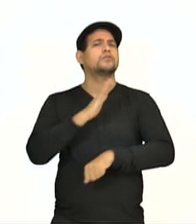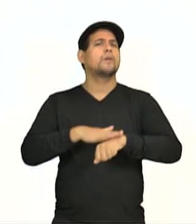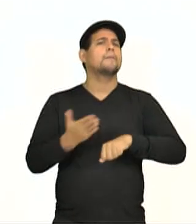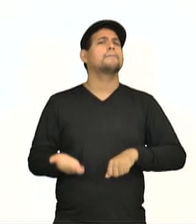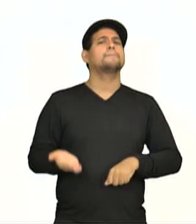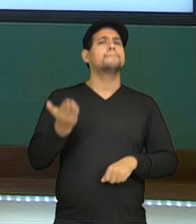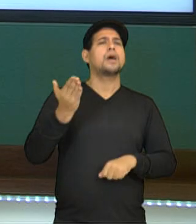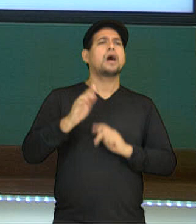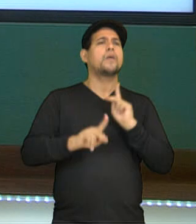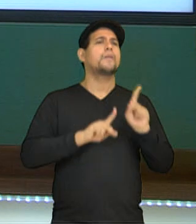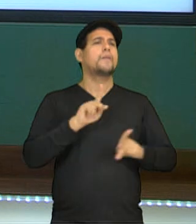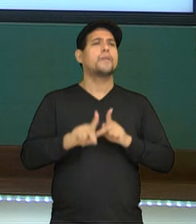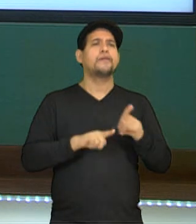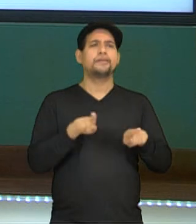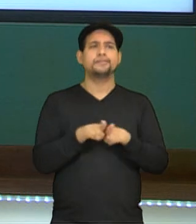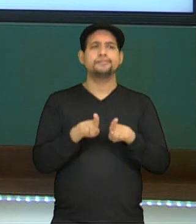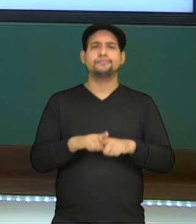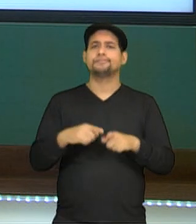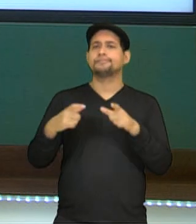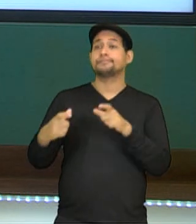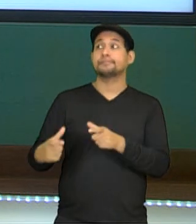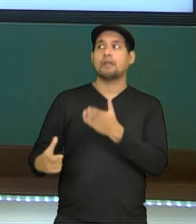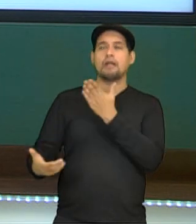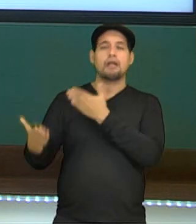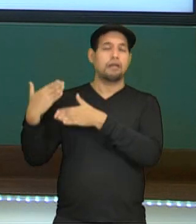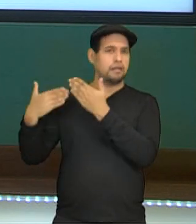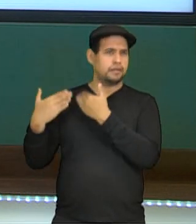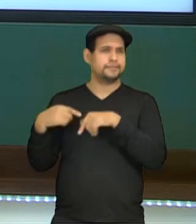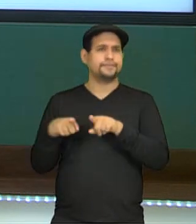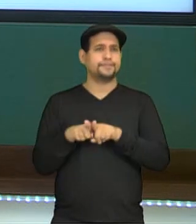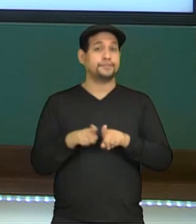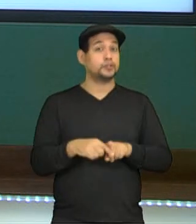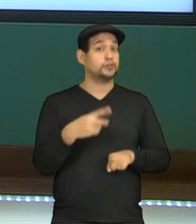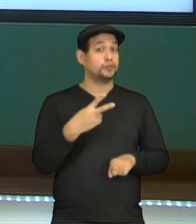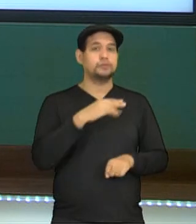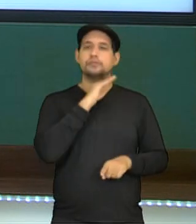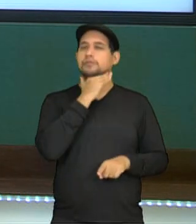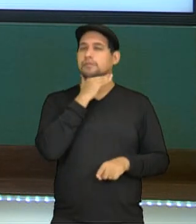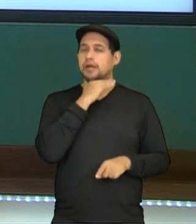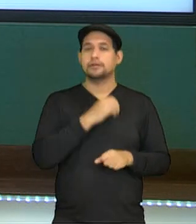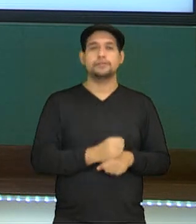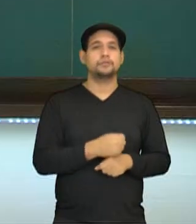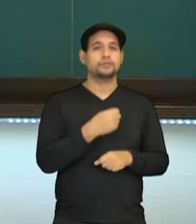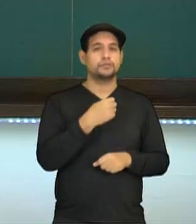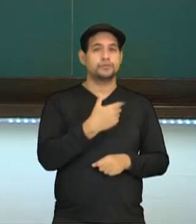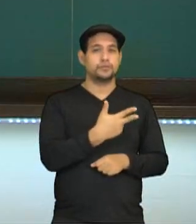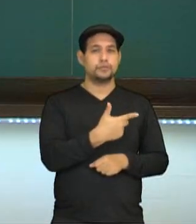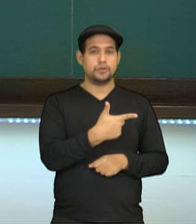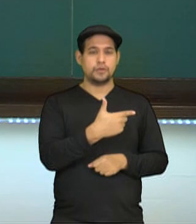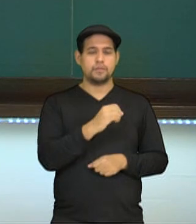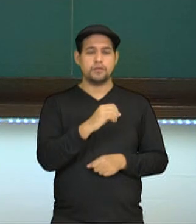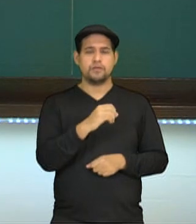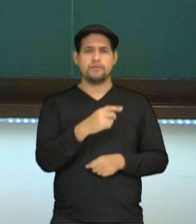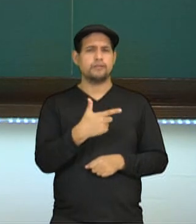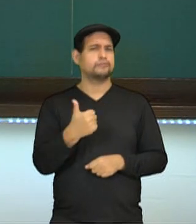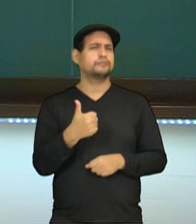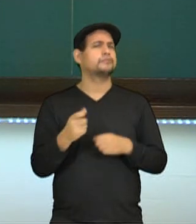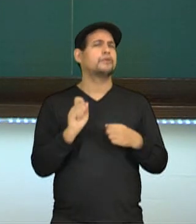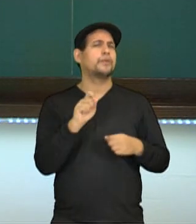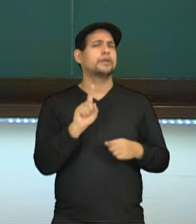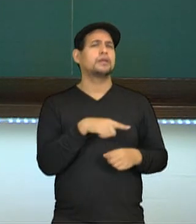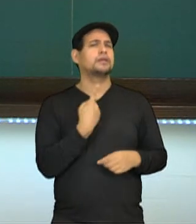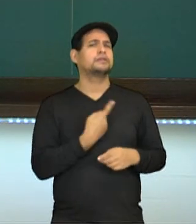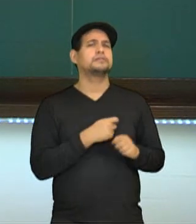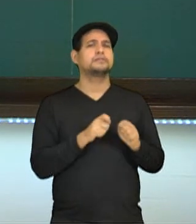sua população ali, né, naquela época ali, né, de 12 de março de 2021? Qual que foi? O que que a gente